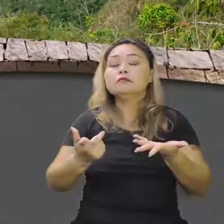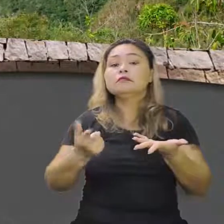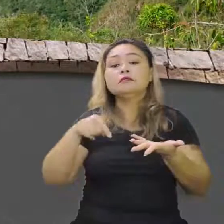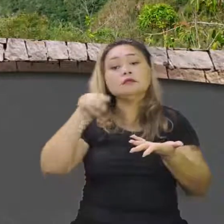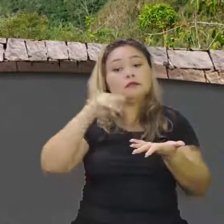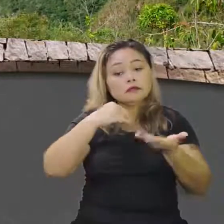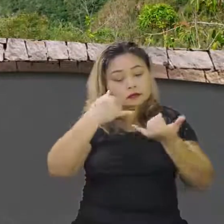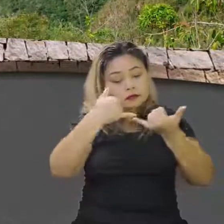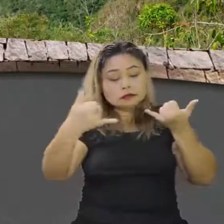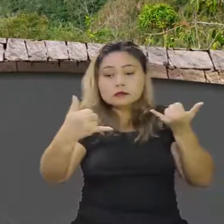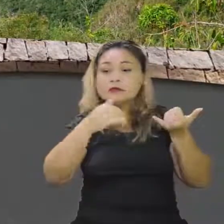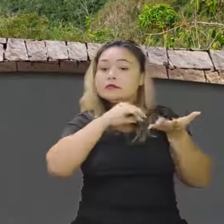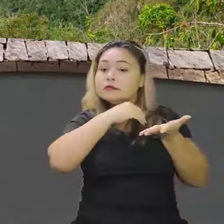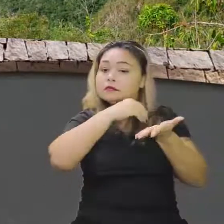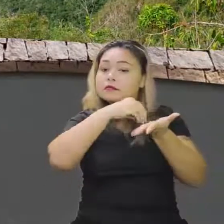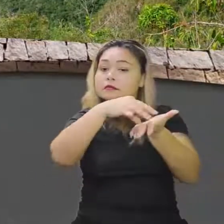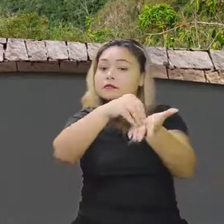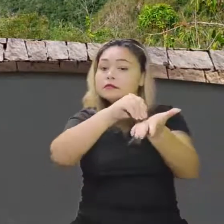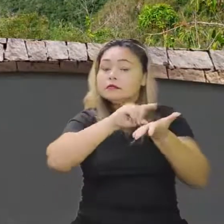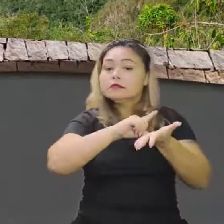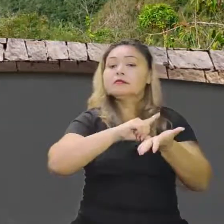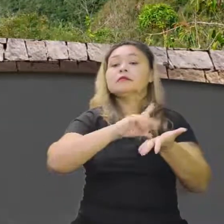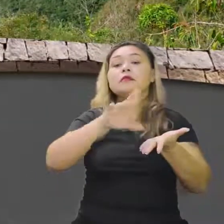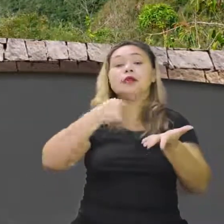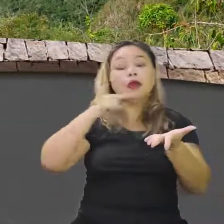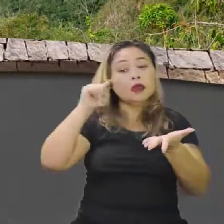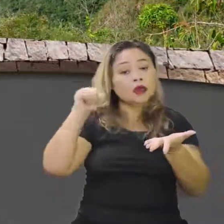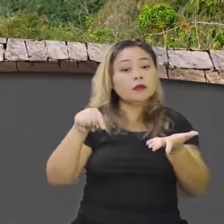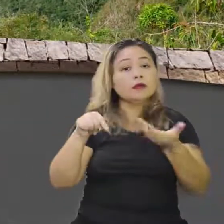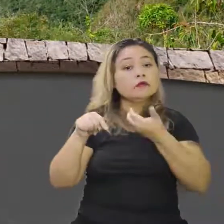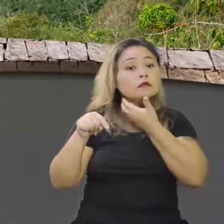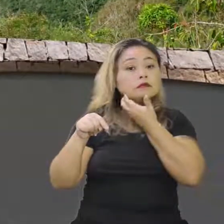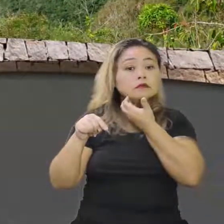Que esta linha do telégrafo veio